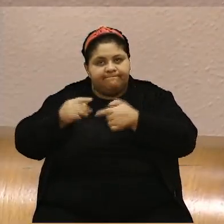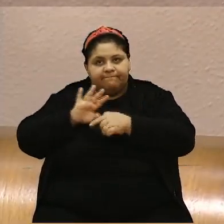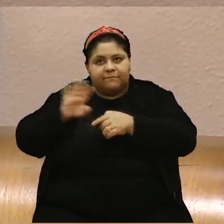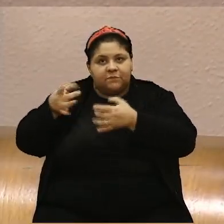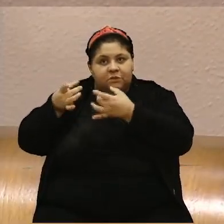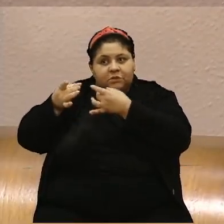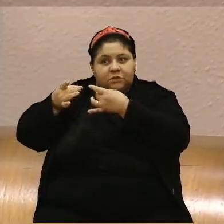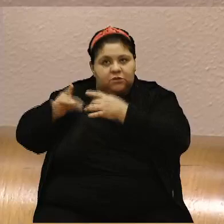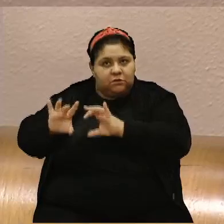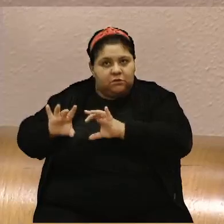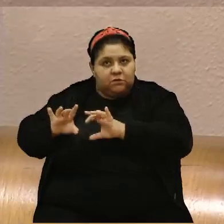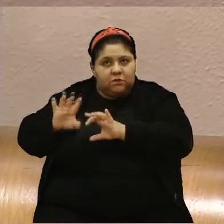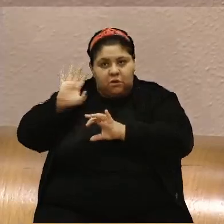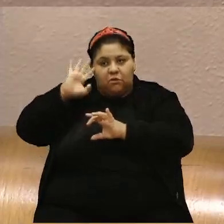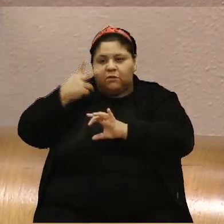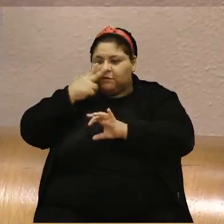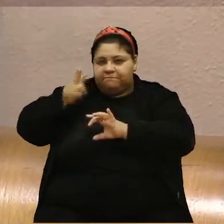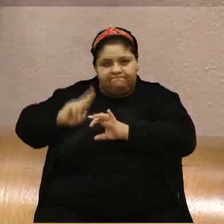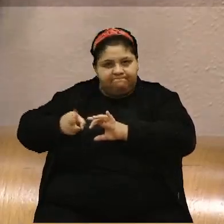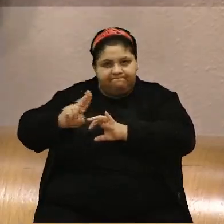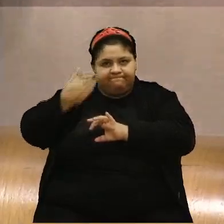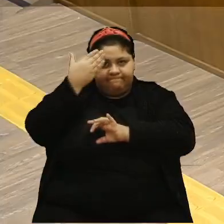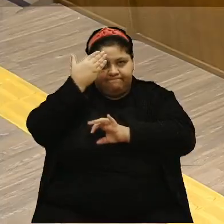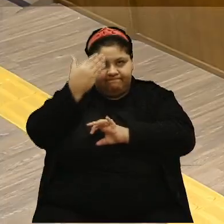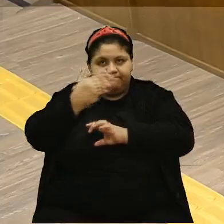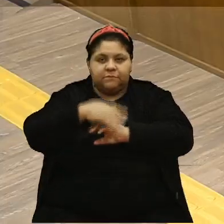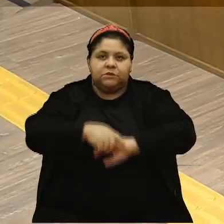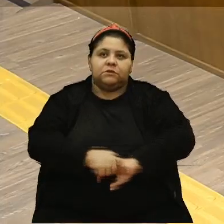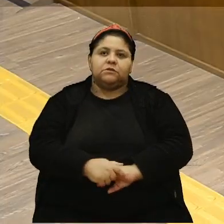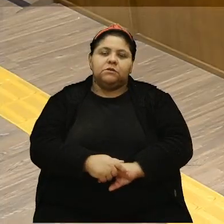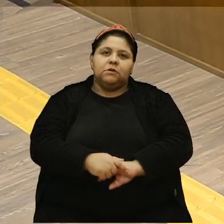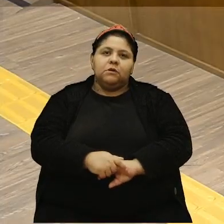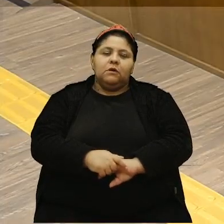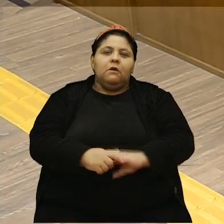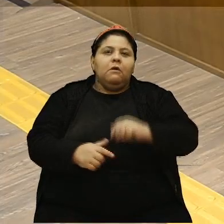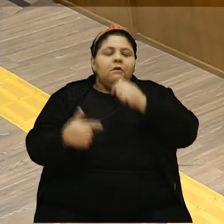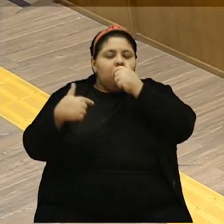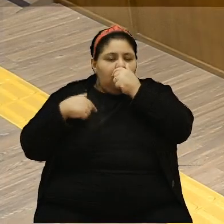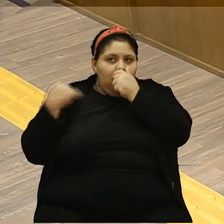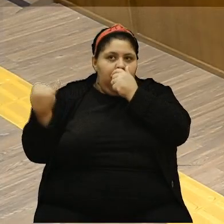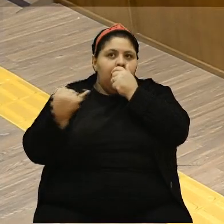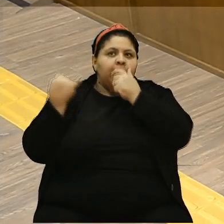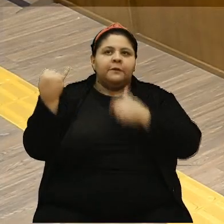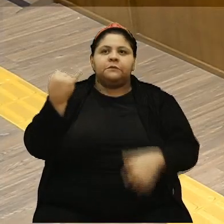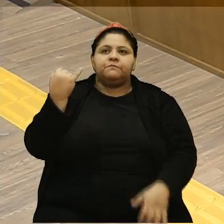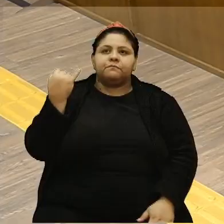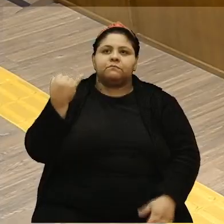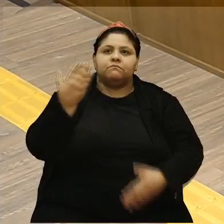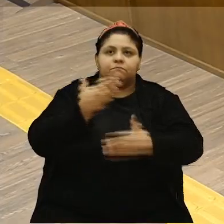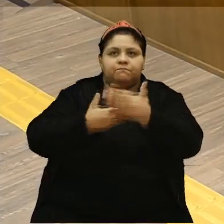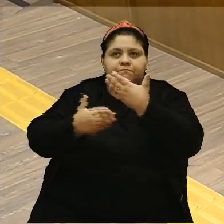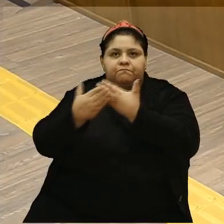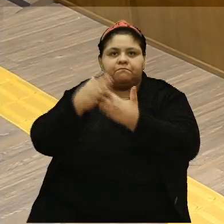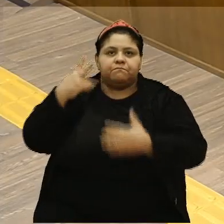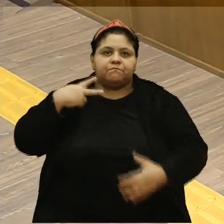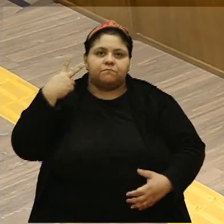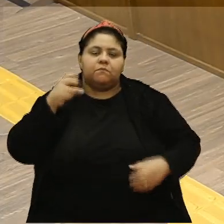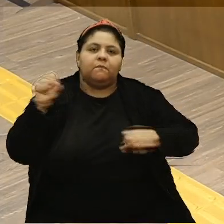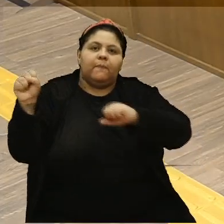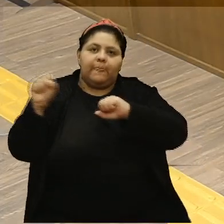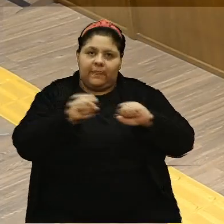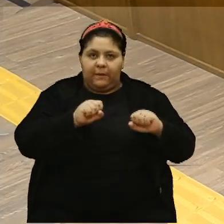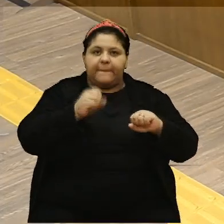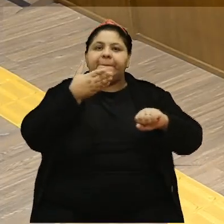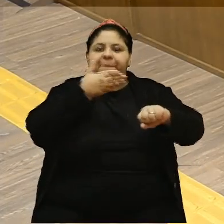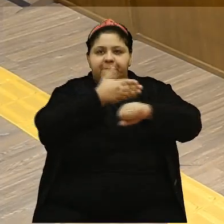as coisas corram dessa forma. Seria isso. Obrigada, vereador. Obrigado, vereadora Andressa, vereador Libardi. E é importante que todos os vereadores possam e